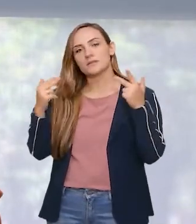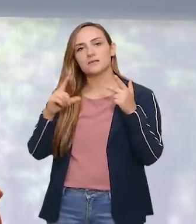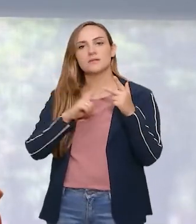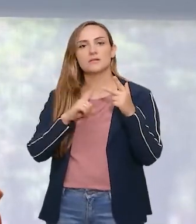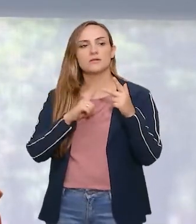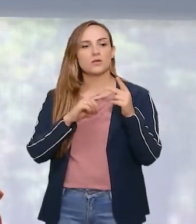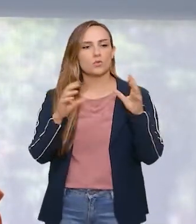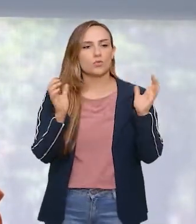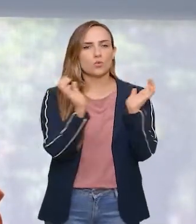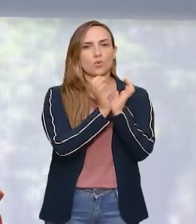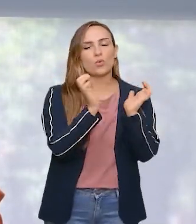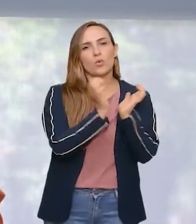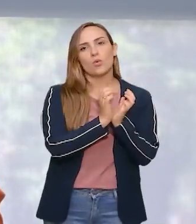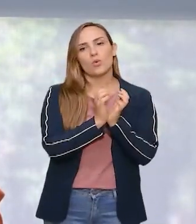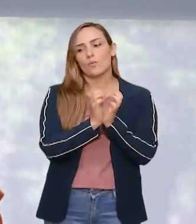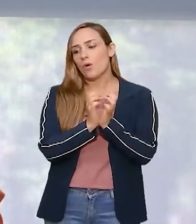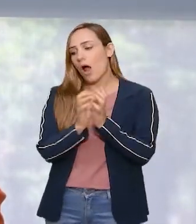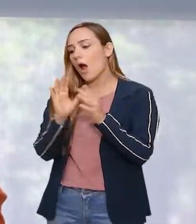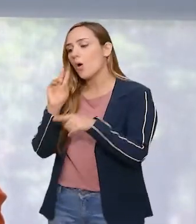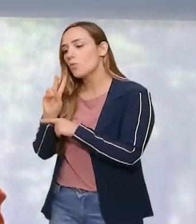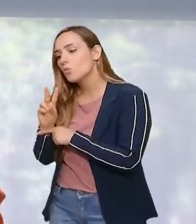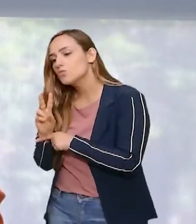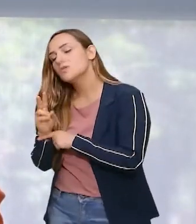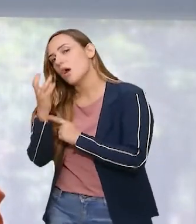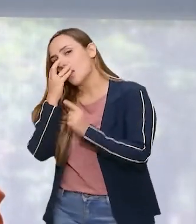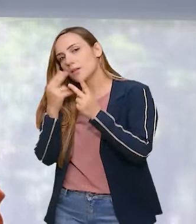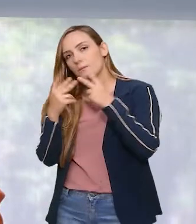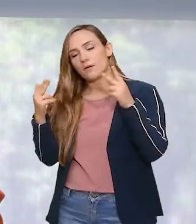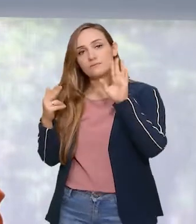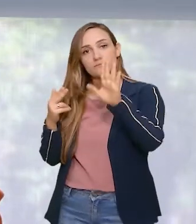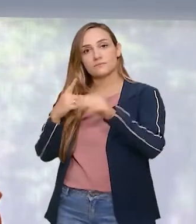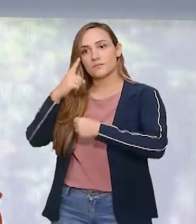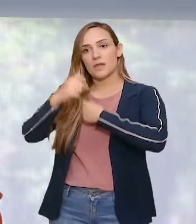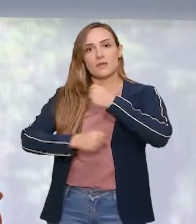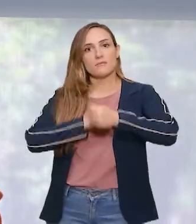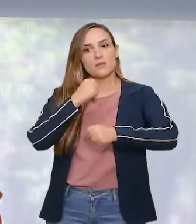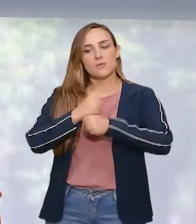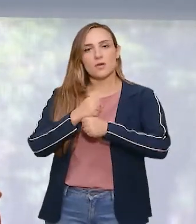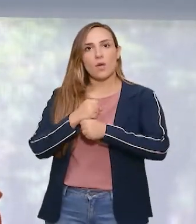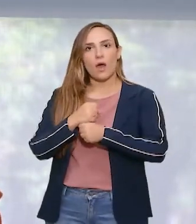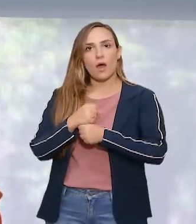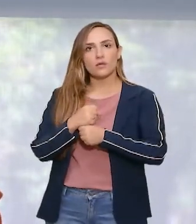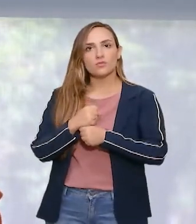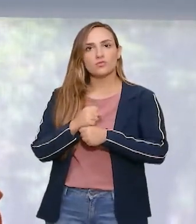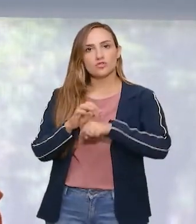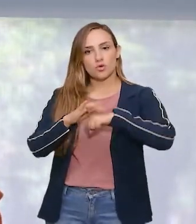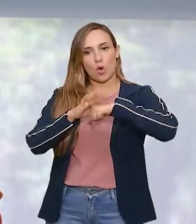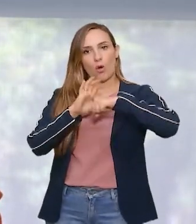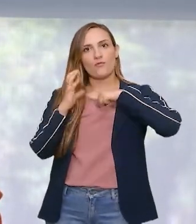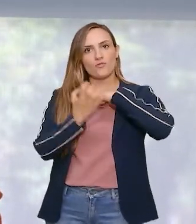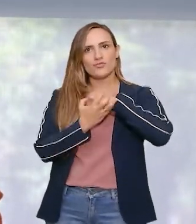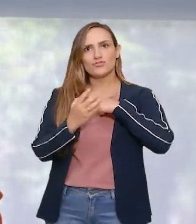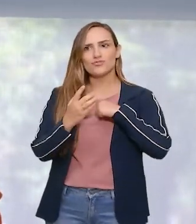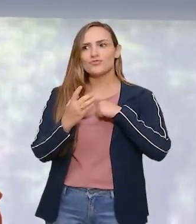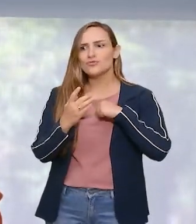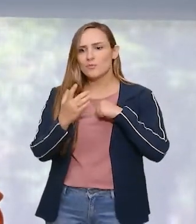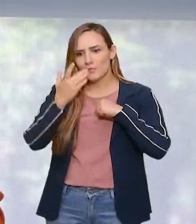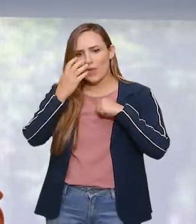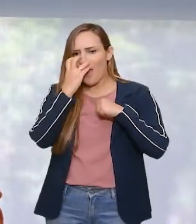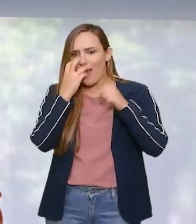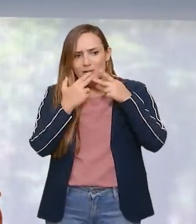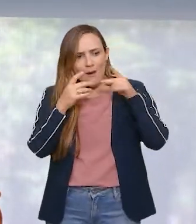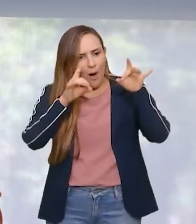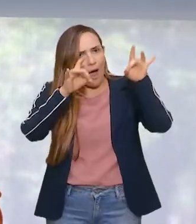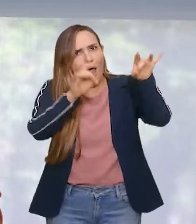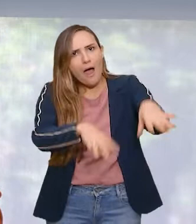adoção de animais abandonados. Segundo a ONG Ampara Animal, no primeiro ano da pandemia do coronavírus, o